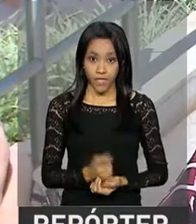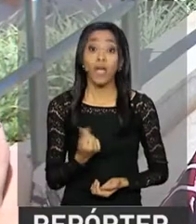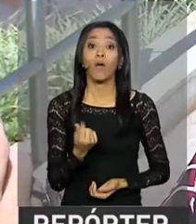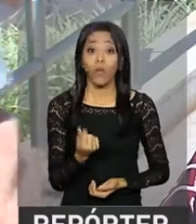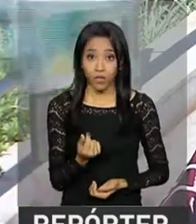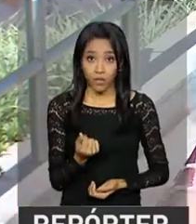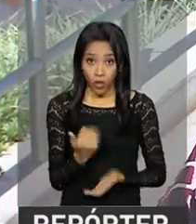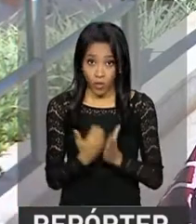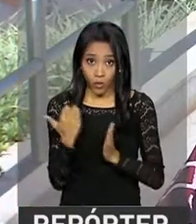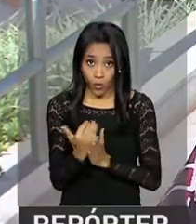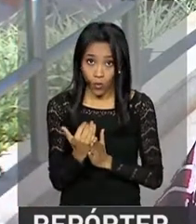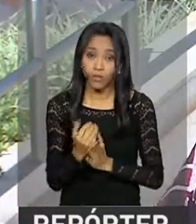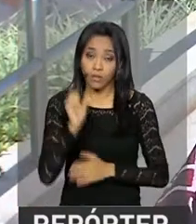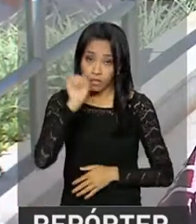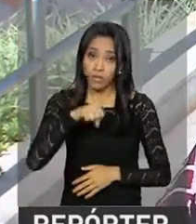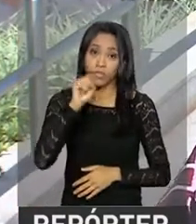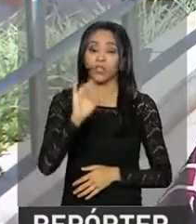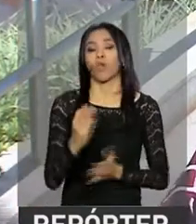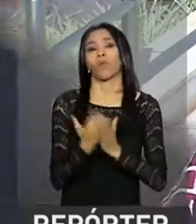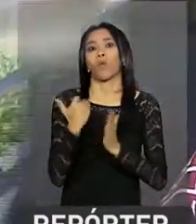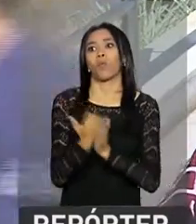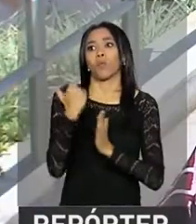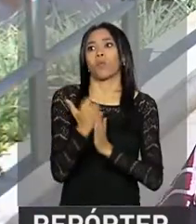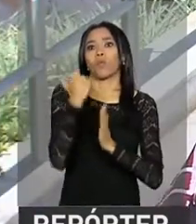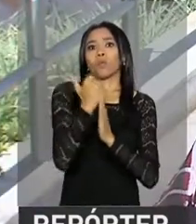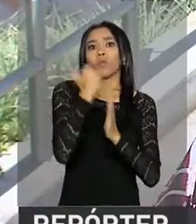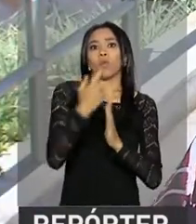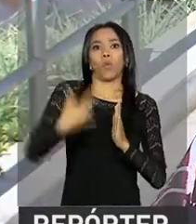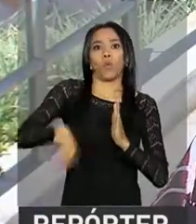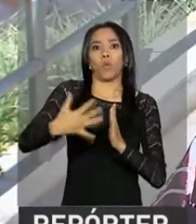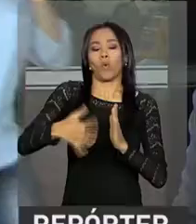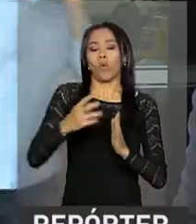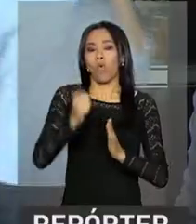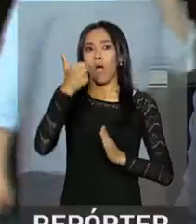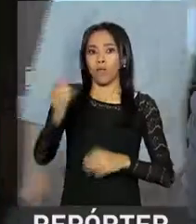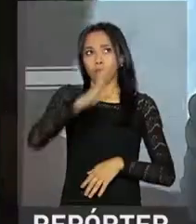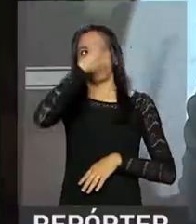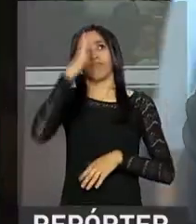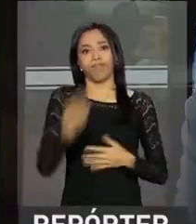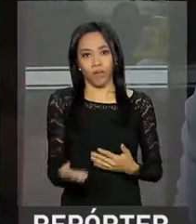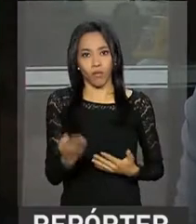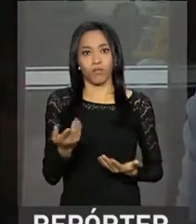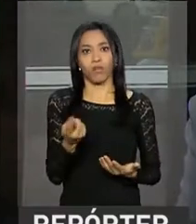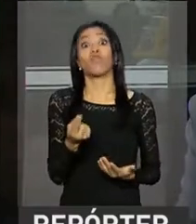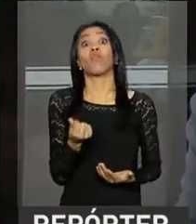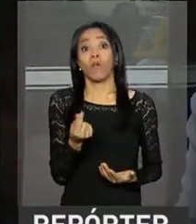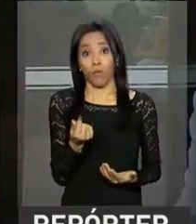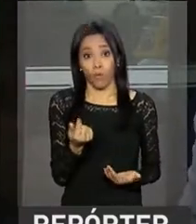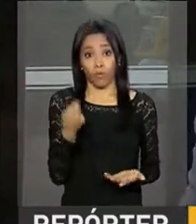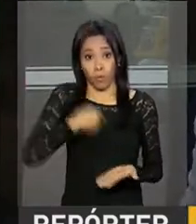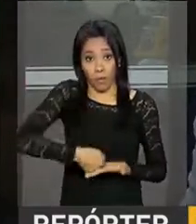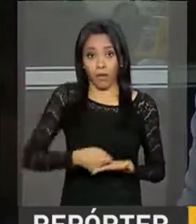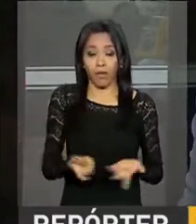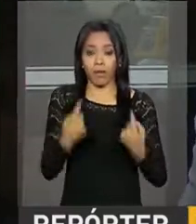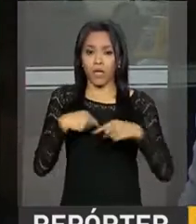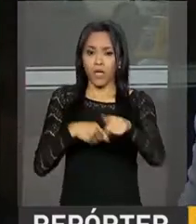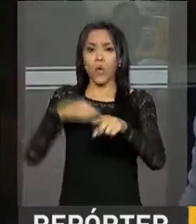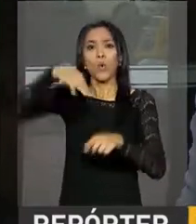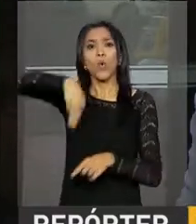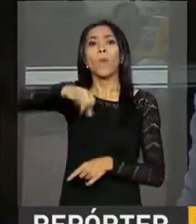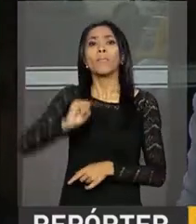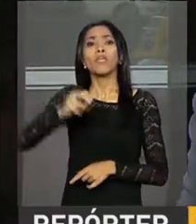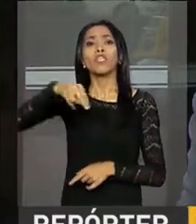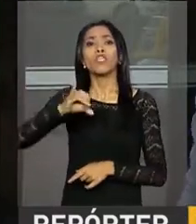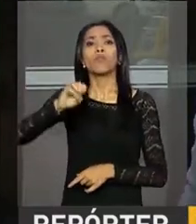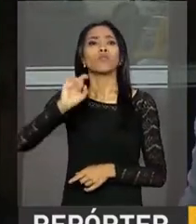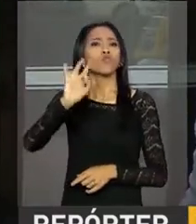e acontecimentos ruins aumentou somente os homens ou quando fui pagar quase desmaiei a partir do mês que vem o temido pagamento mínimo só vai poder